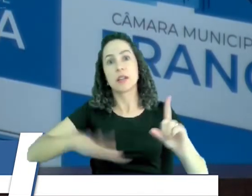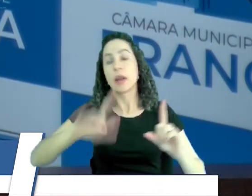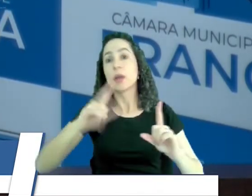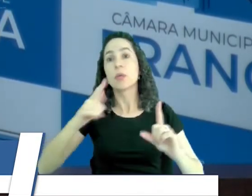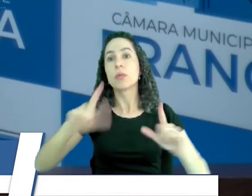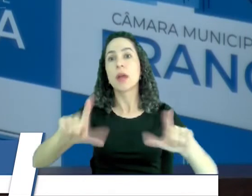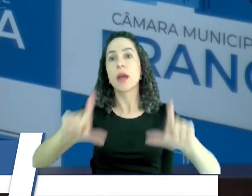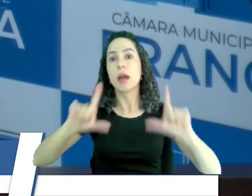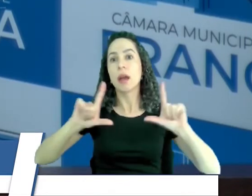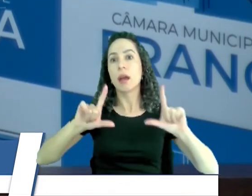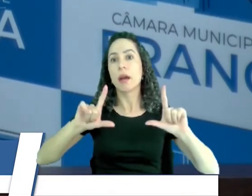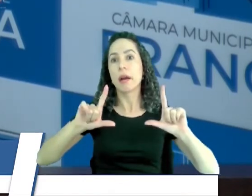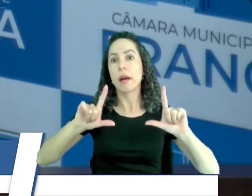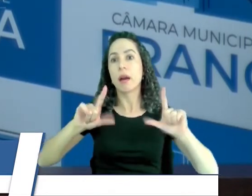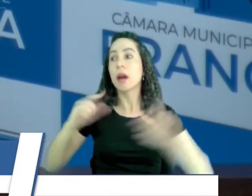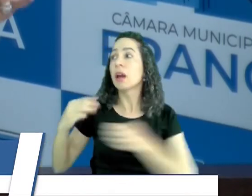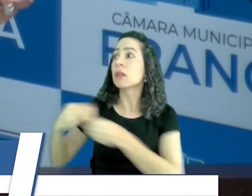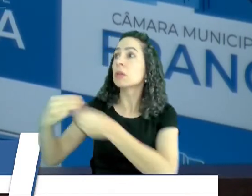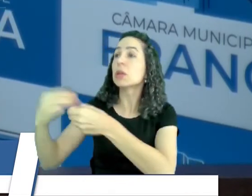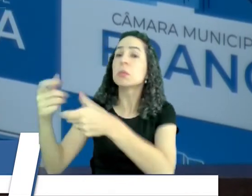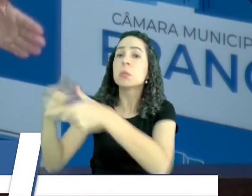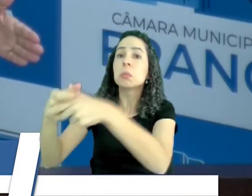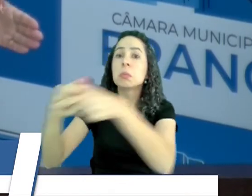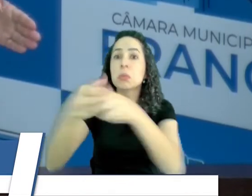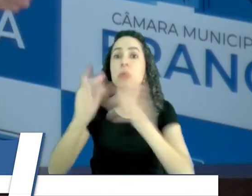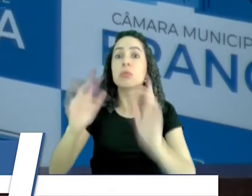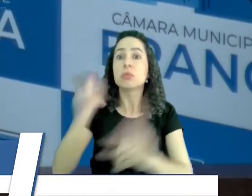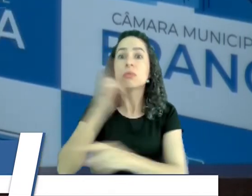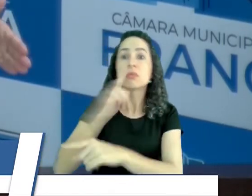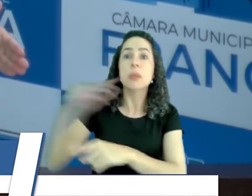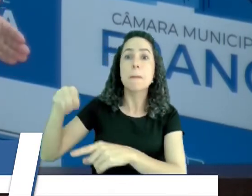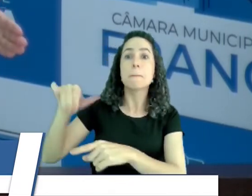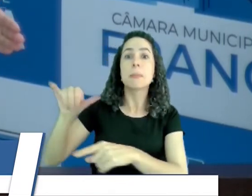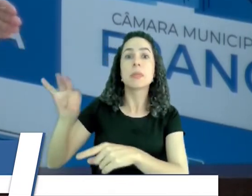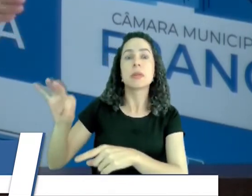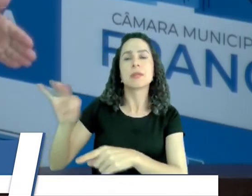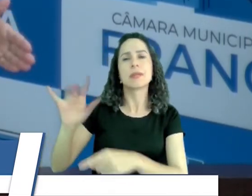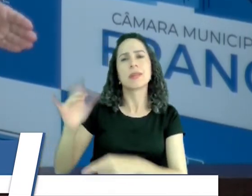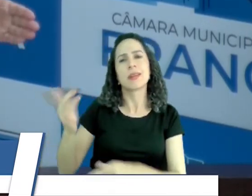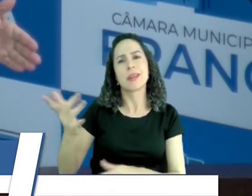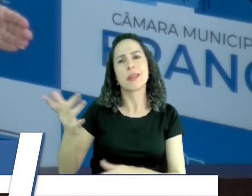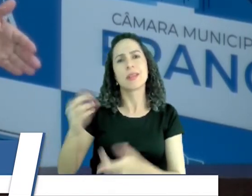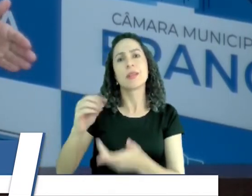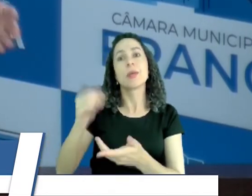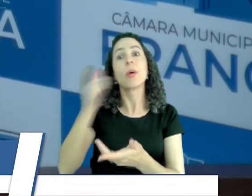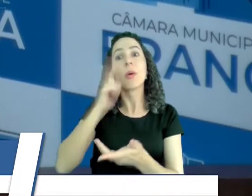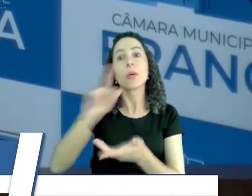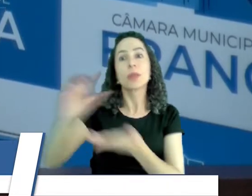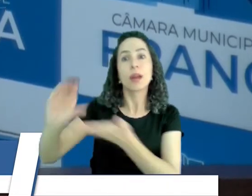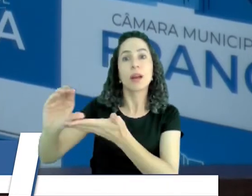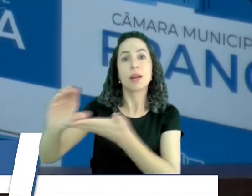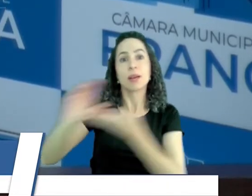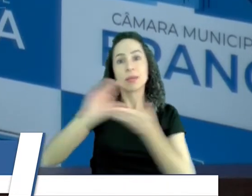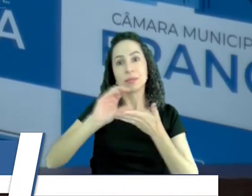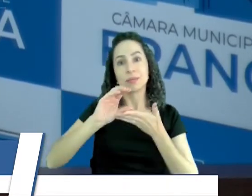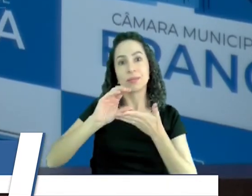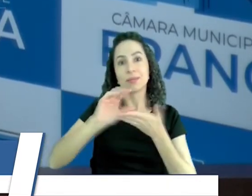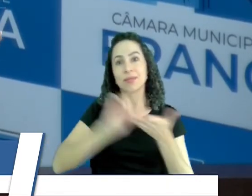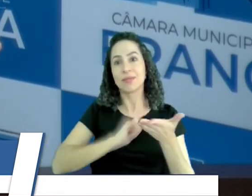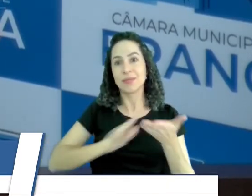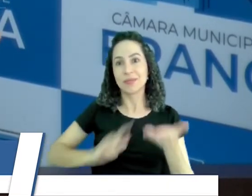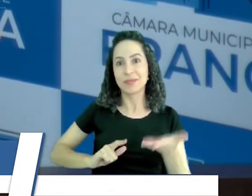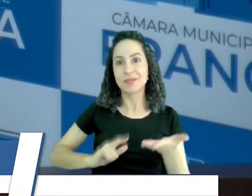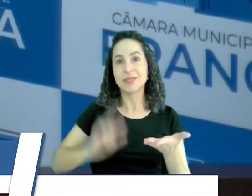vários municípios no entorno menores já têm. Isso é receita para os cofres públicos, cerca